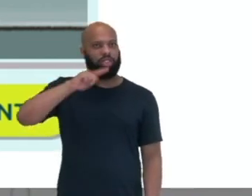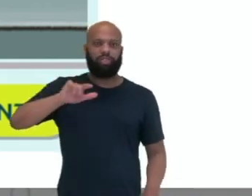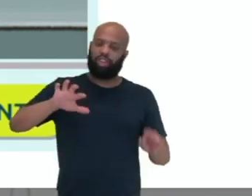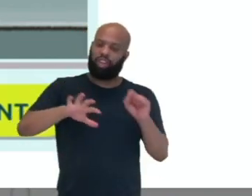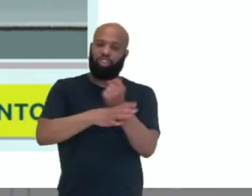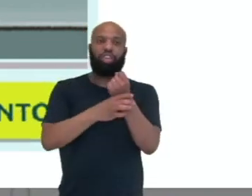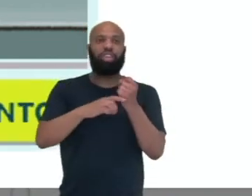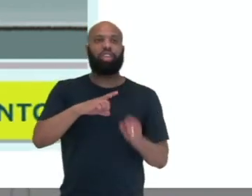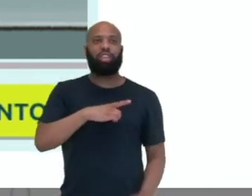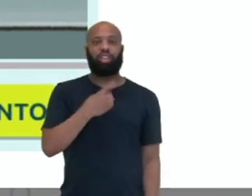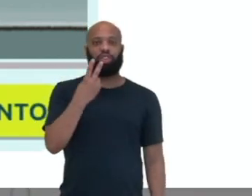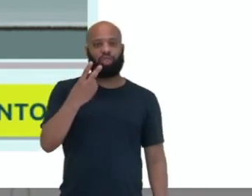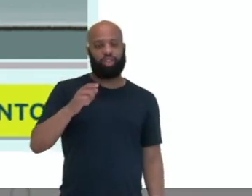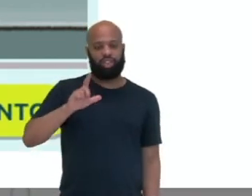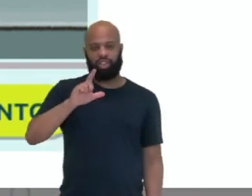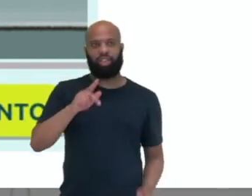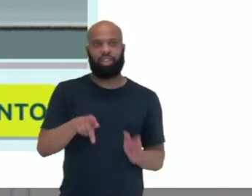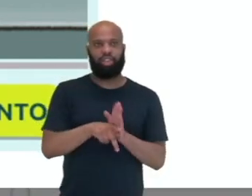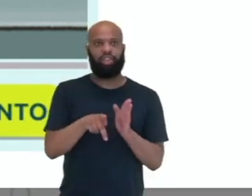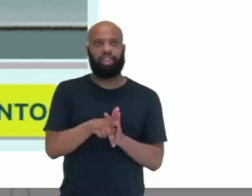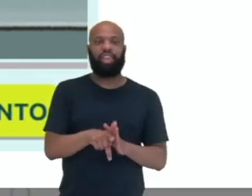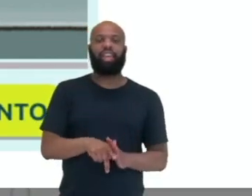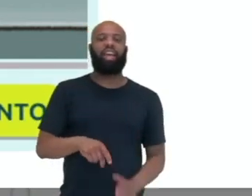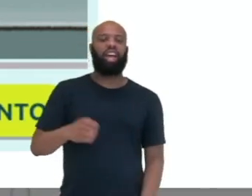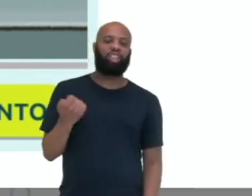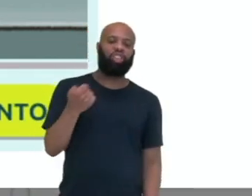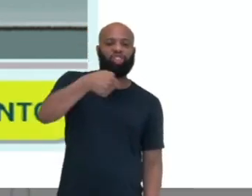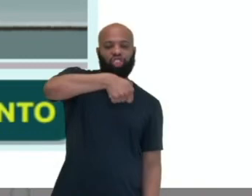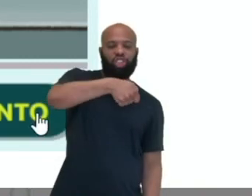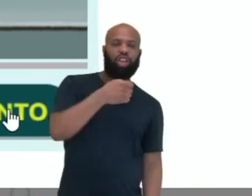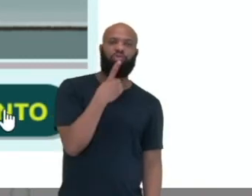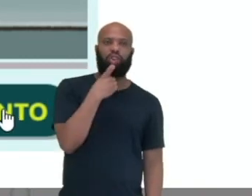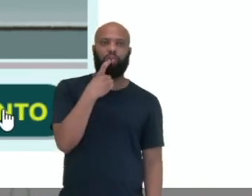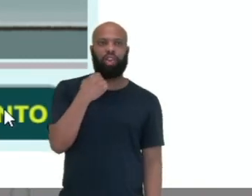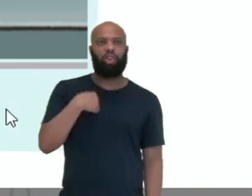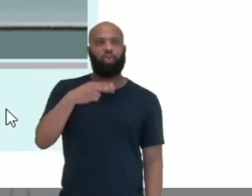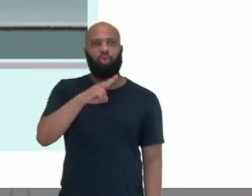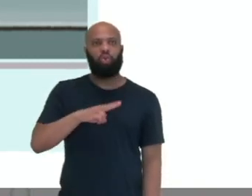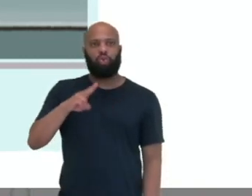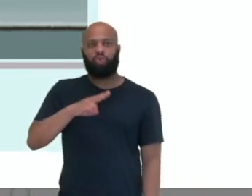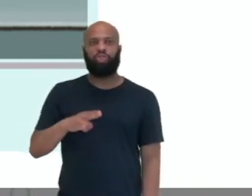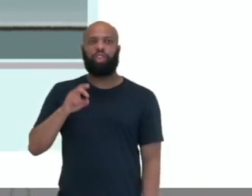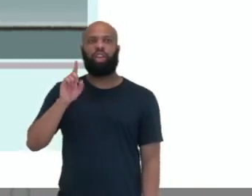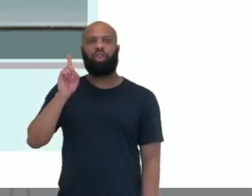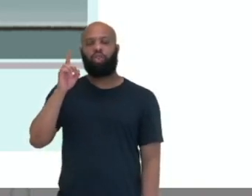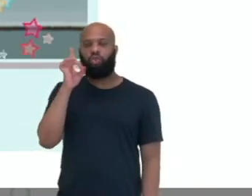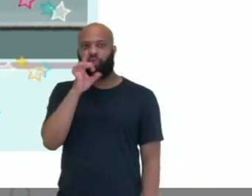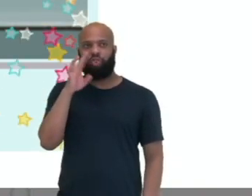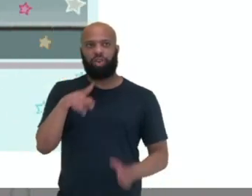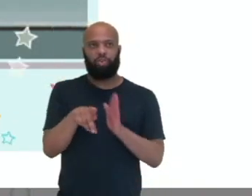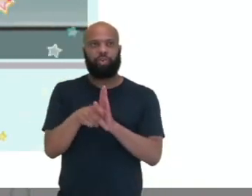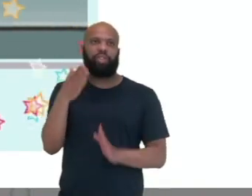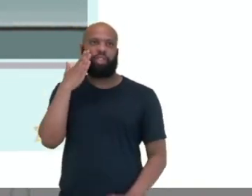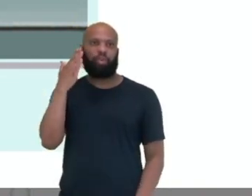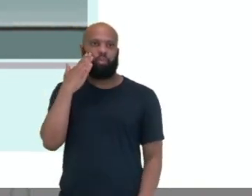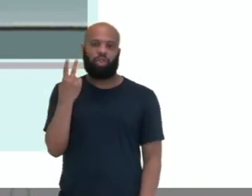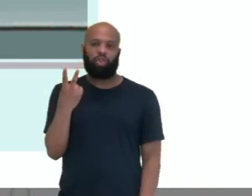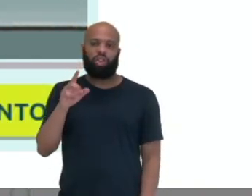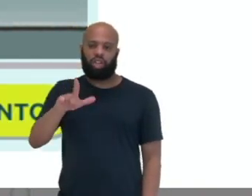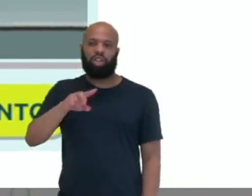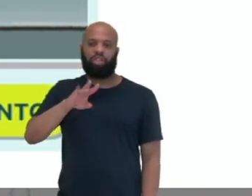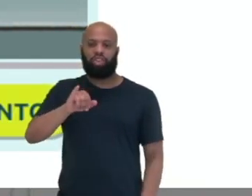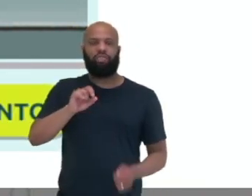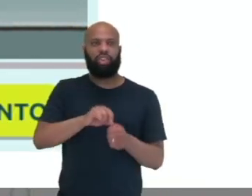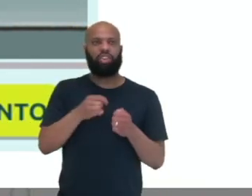2 litros ali na jarra de 5, até porque eu usei esse aqui como medição, né, que é de 2 litros, tá? E nisso ele vai fazendo